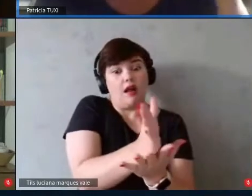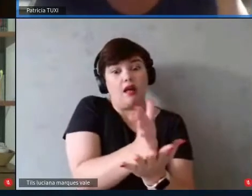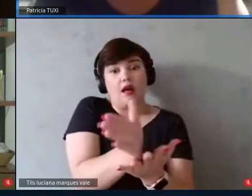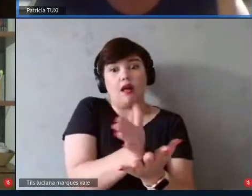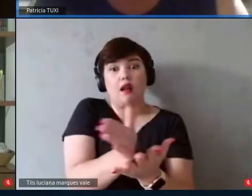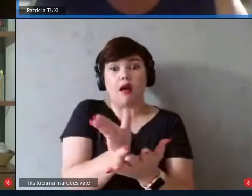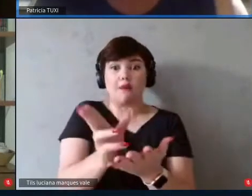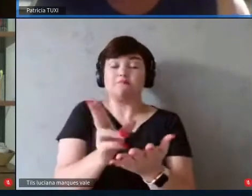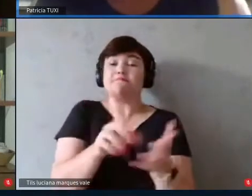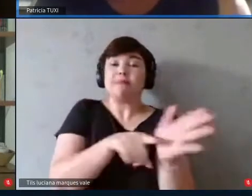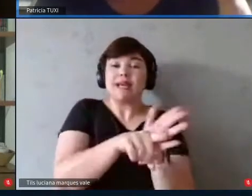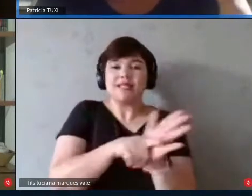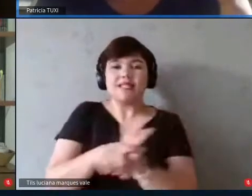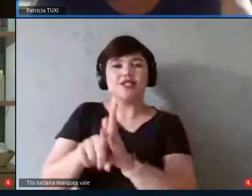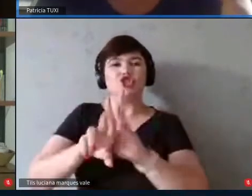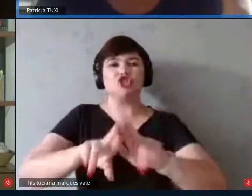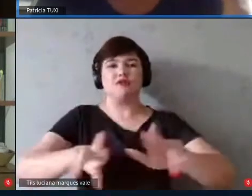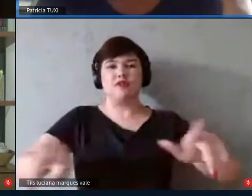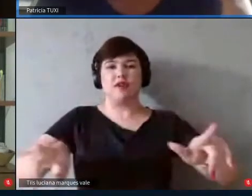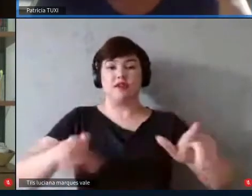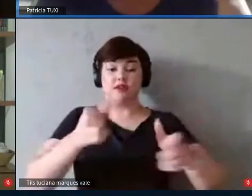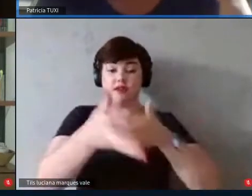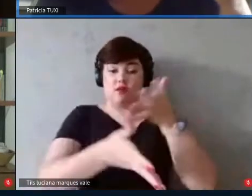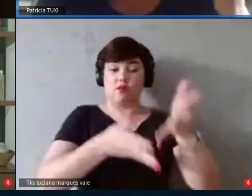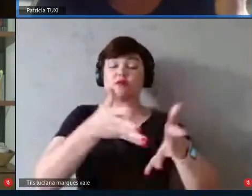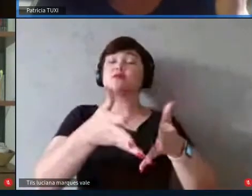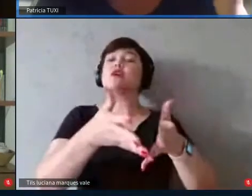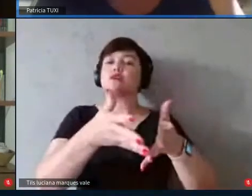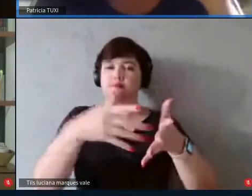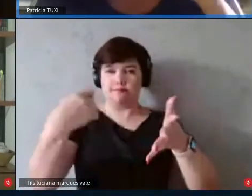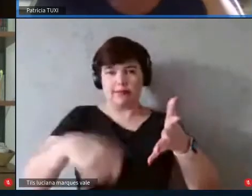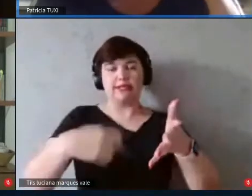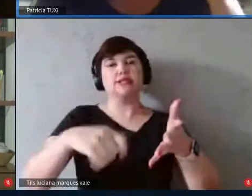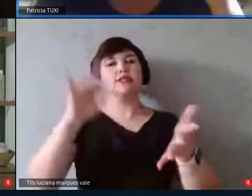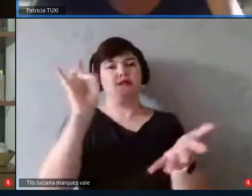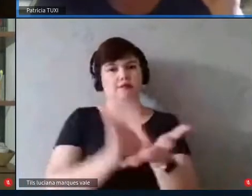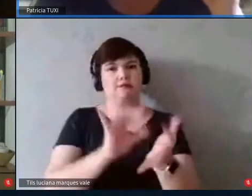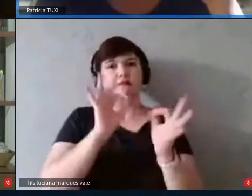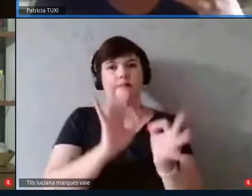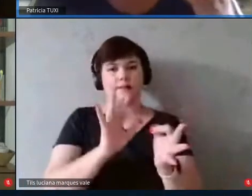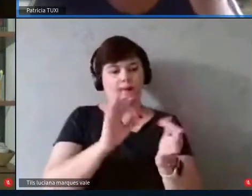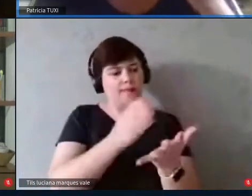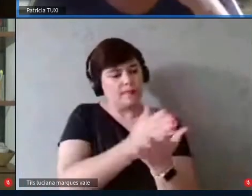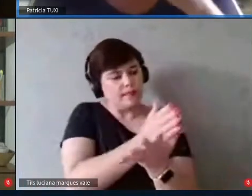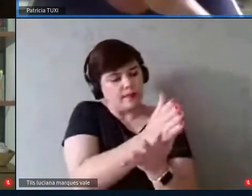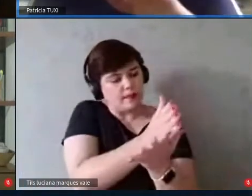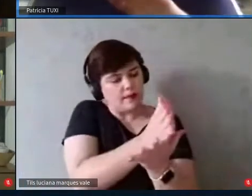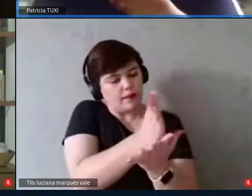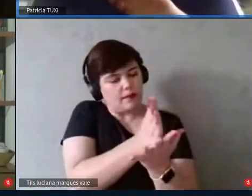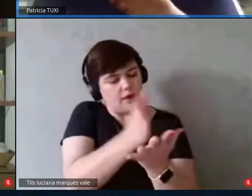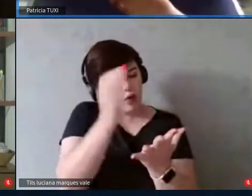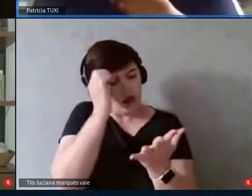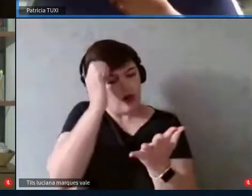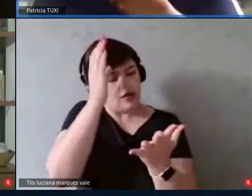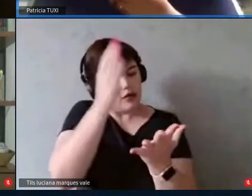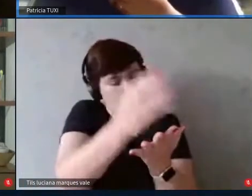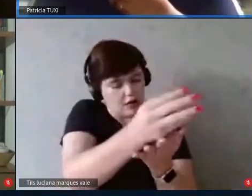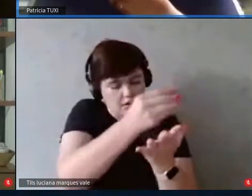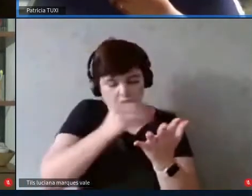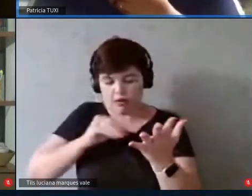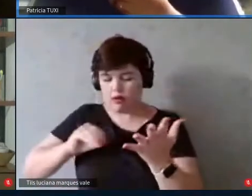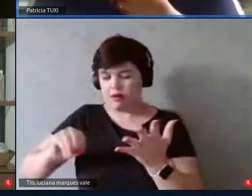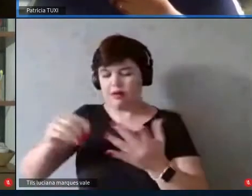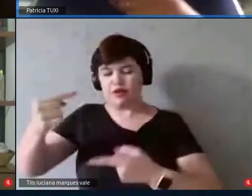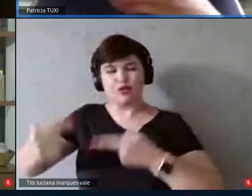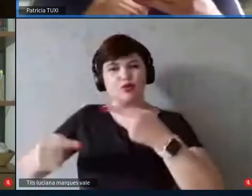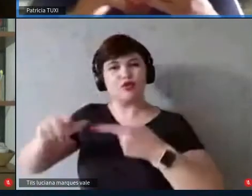sobre competência e que língua de sinais tem que realmente conhecer essas linhas, mas que também tem que discutir sobre a